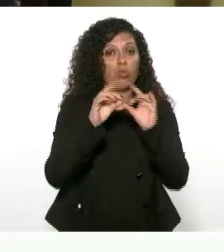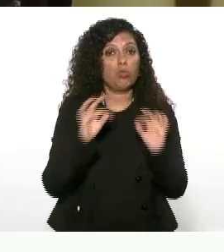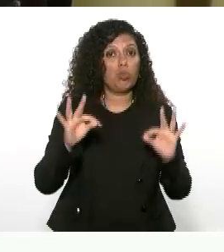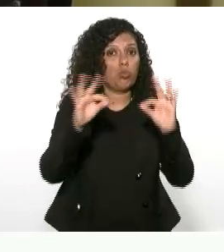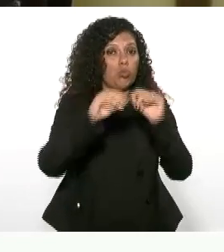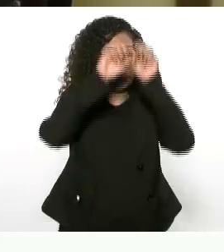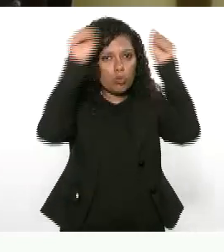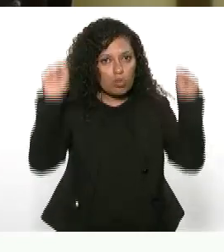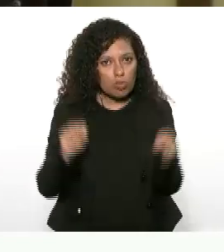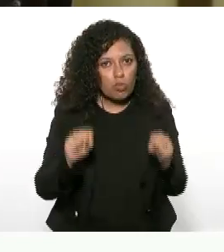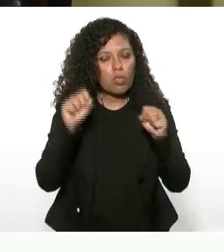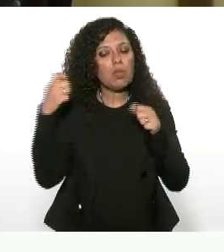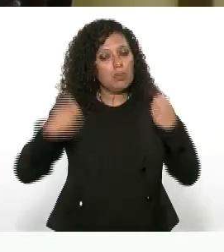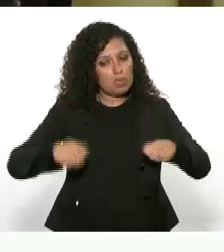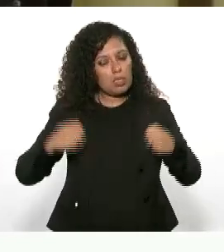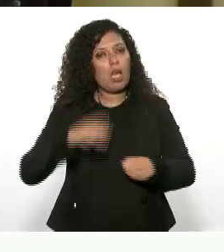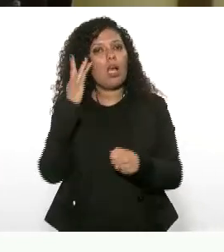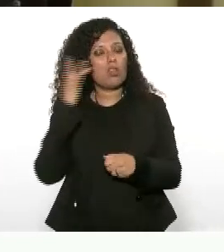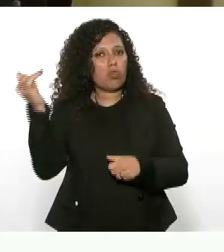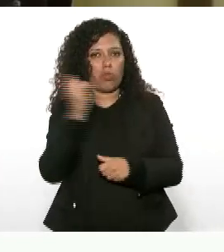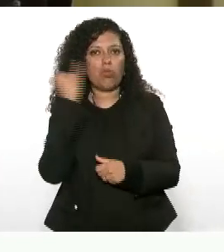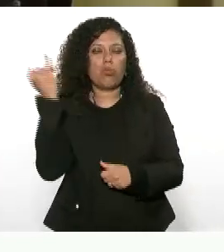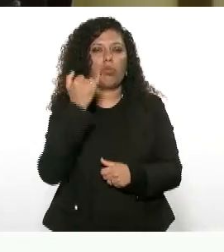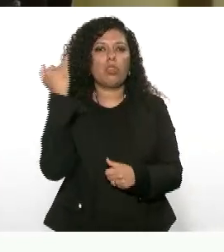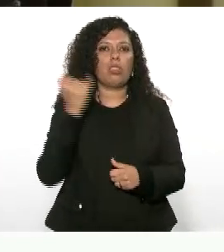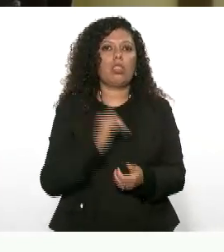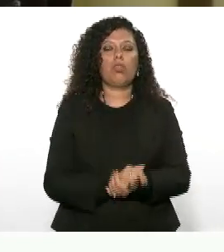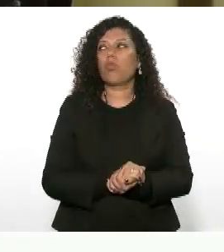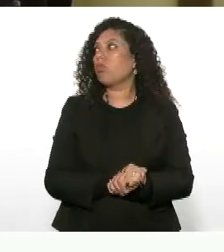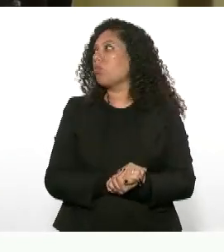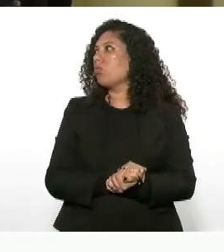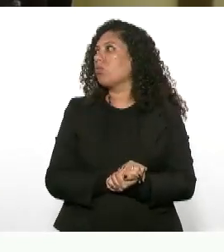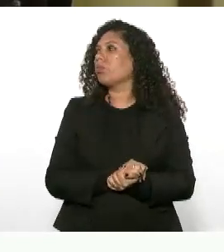nesse documento, eu acho que todos ganham, né?